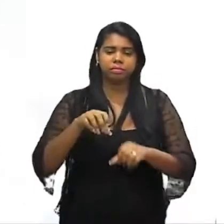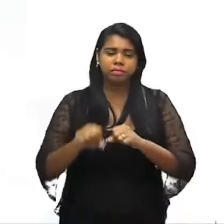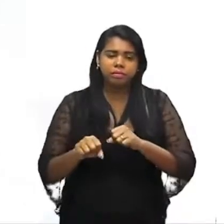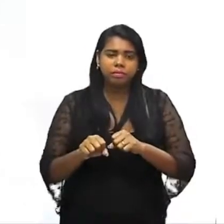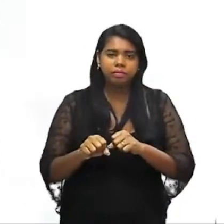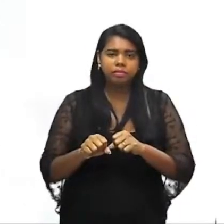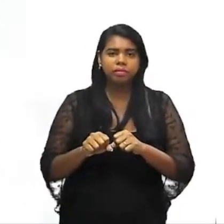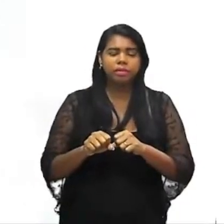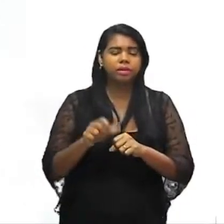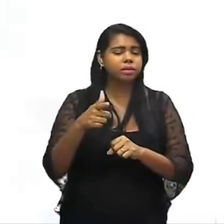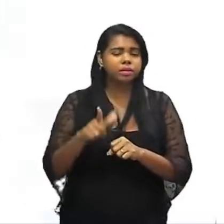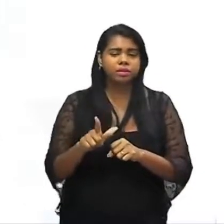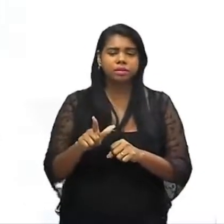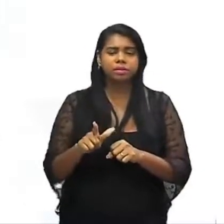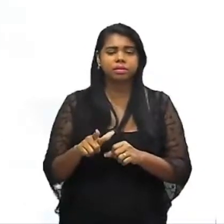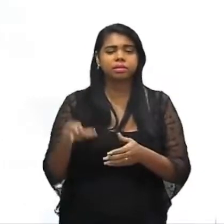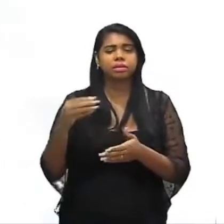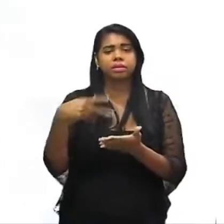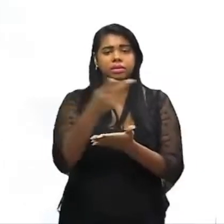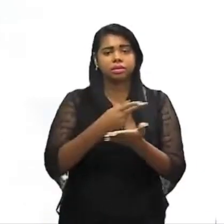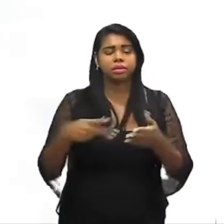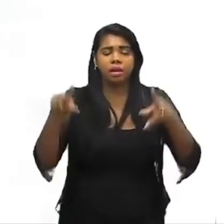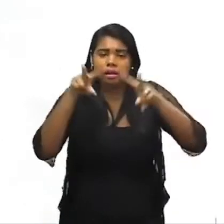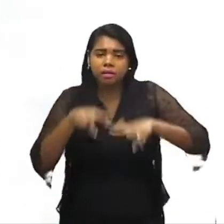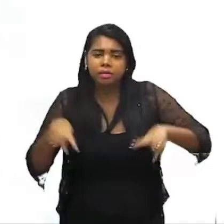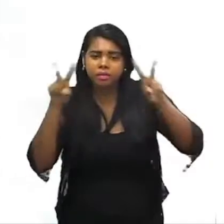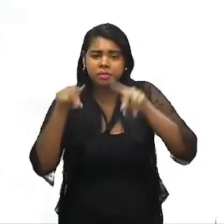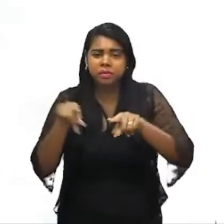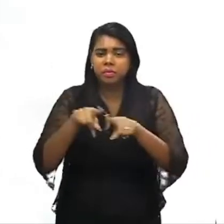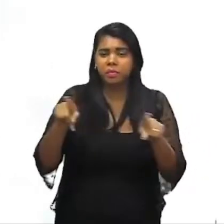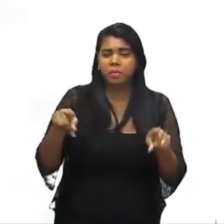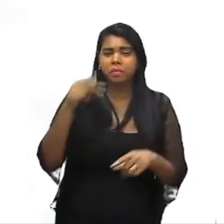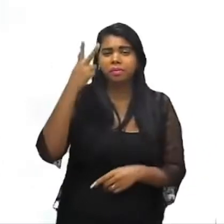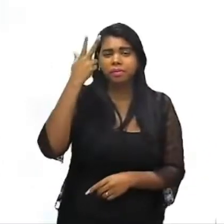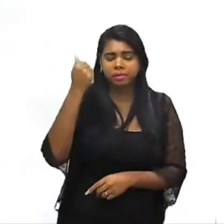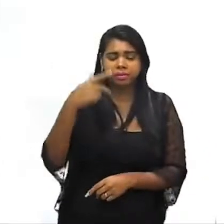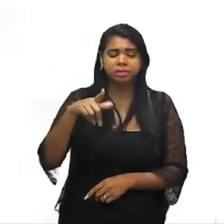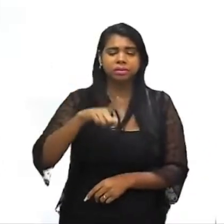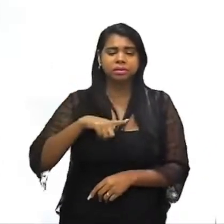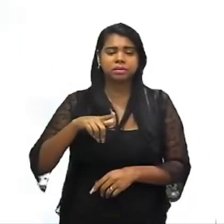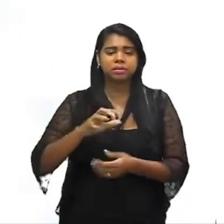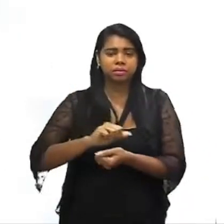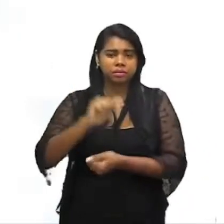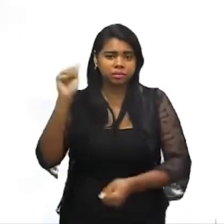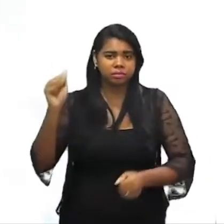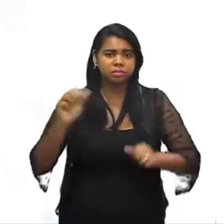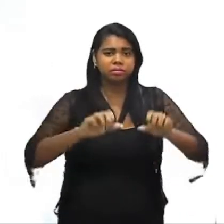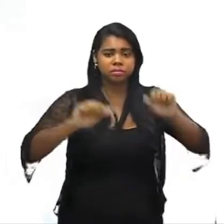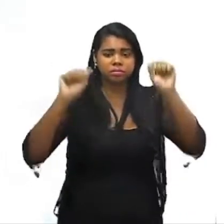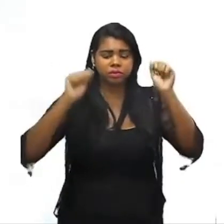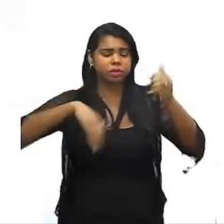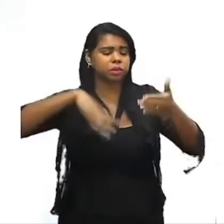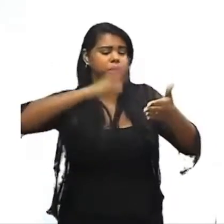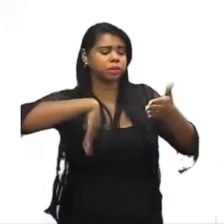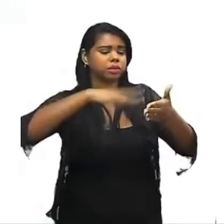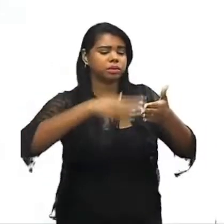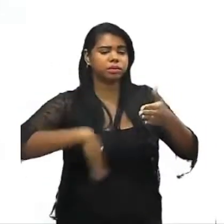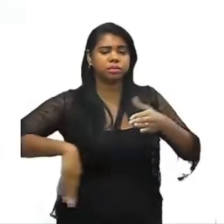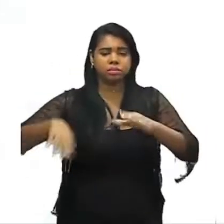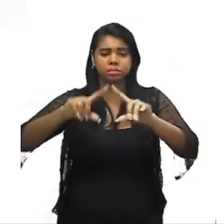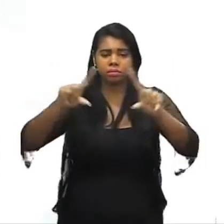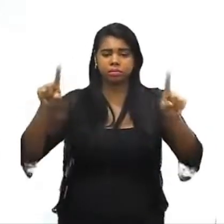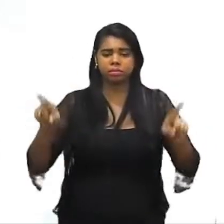acadêmica dele não é dentro das artes visuais, mas mesmo assim ele tem uma exposição, ele pinta telas,